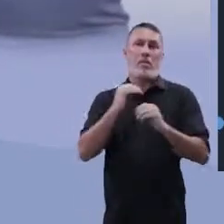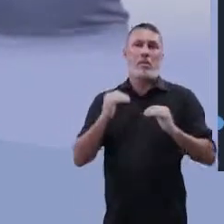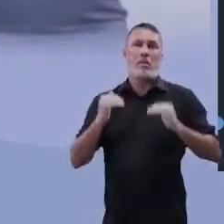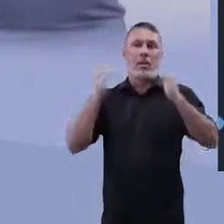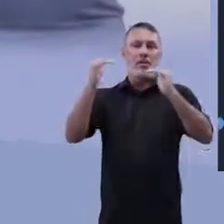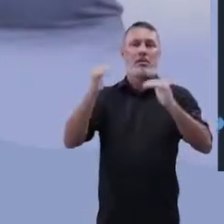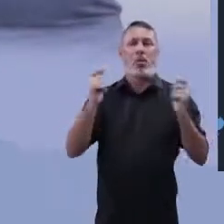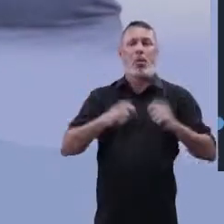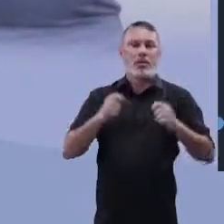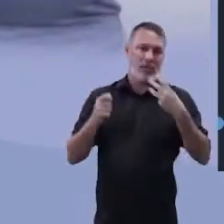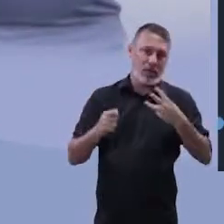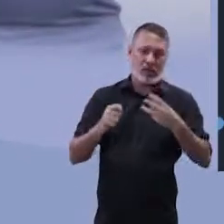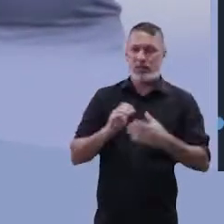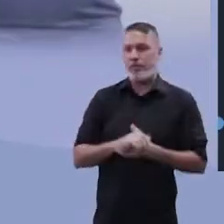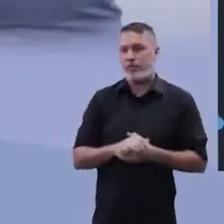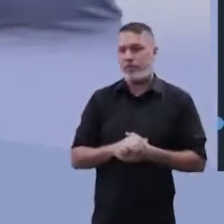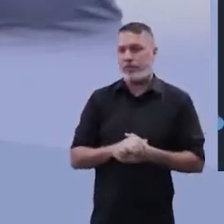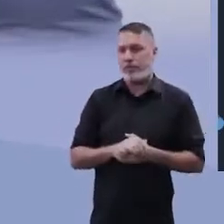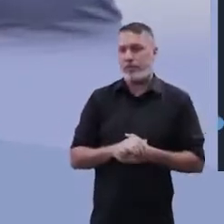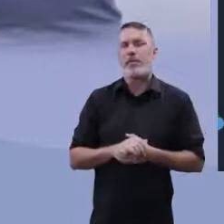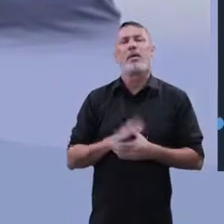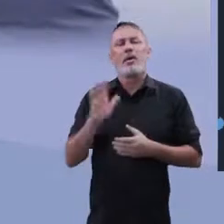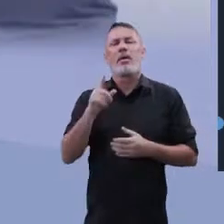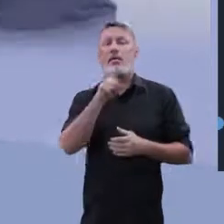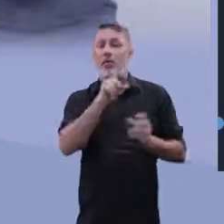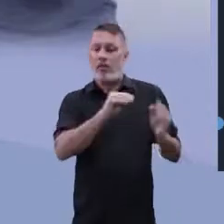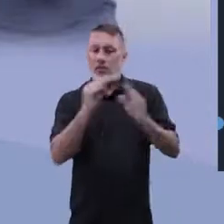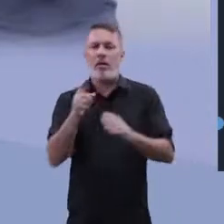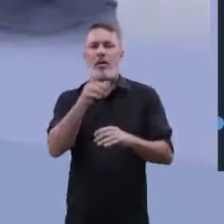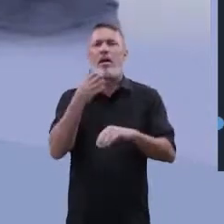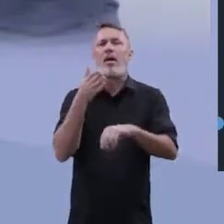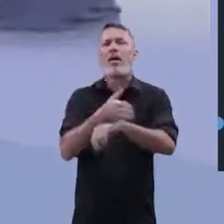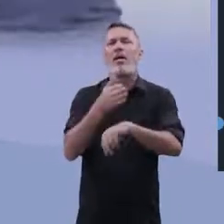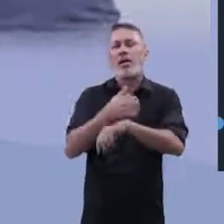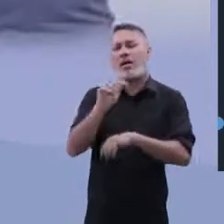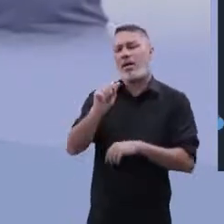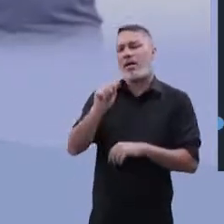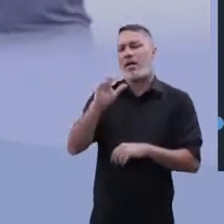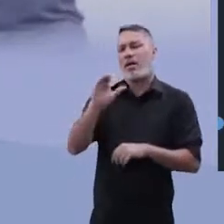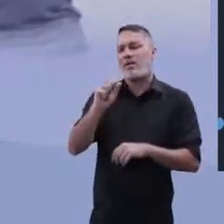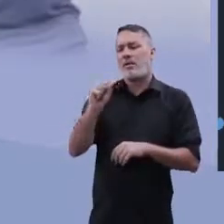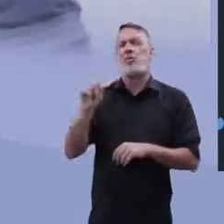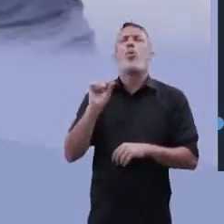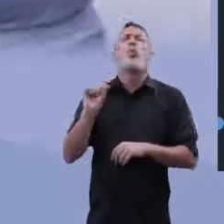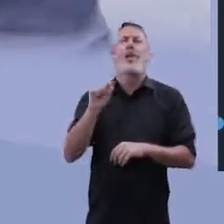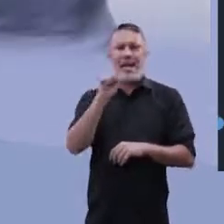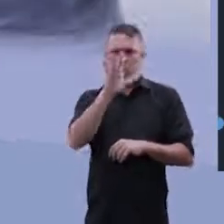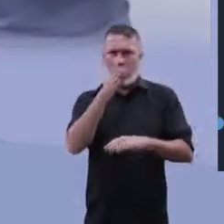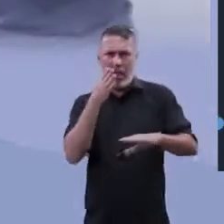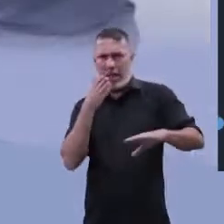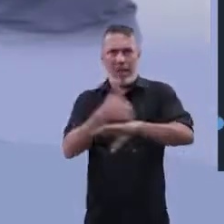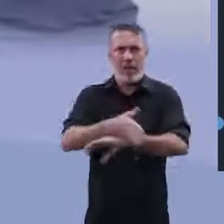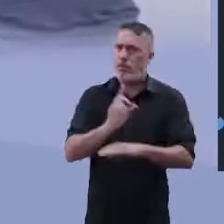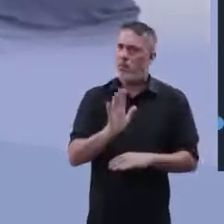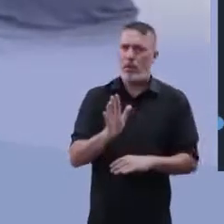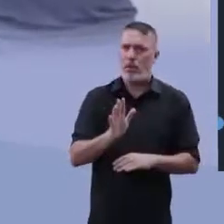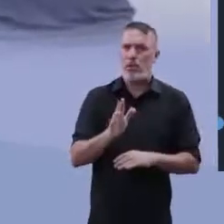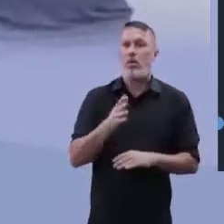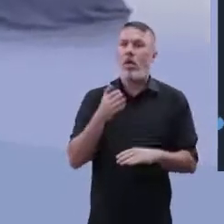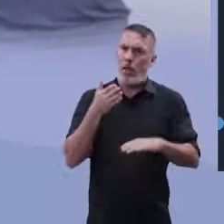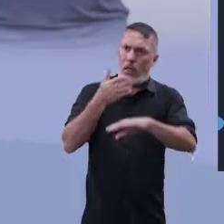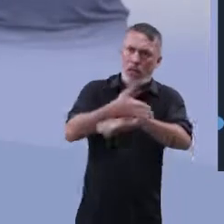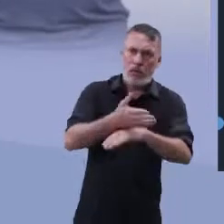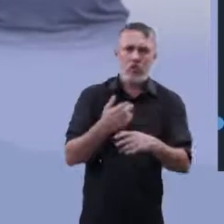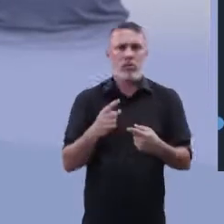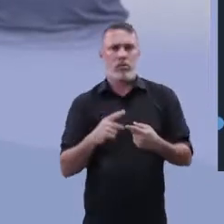a nota máxima na competência 3. O que é acesso? Primeiro, acesso não é simplesmente entrar ali, mas a